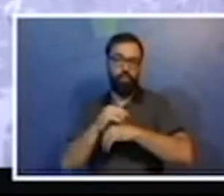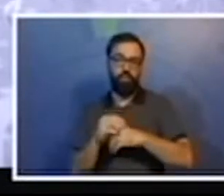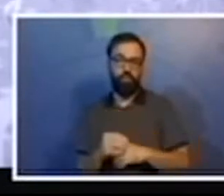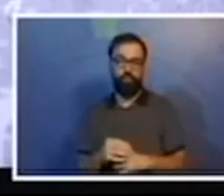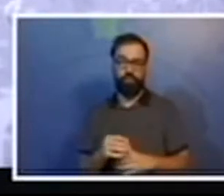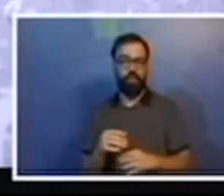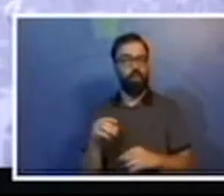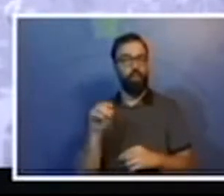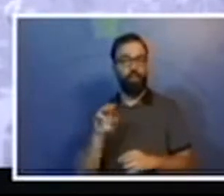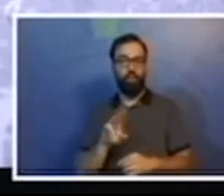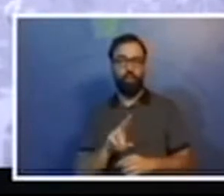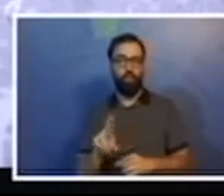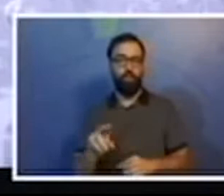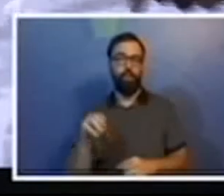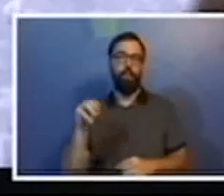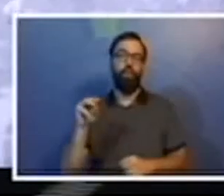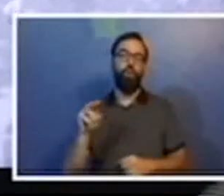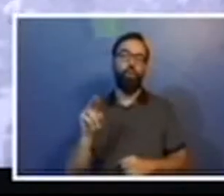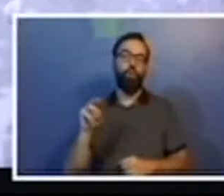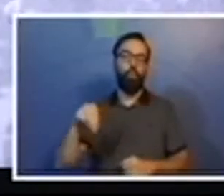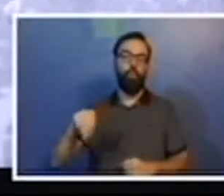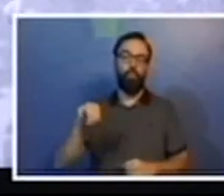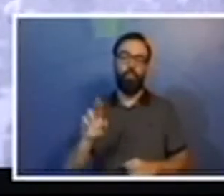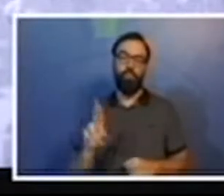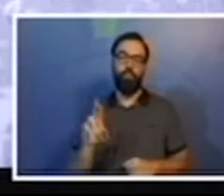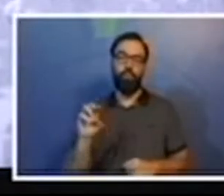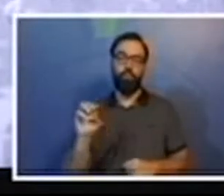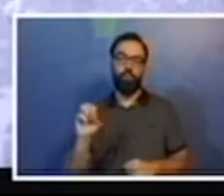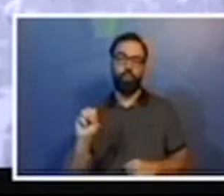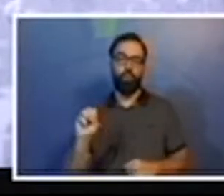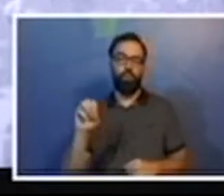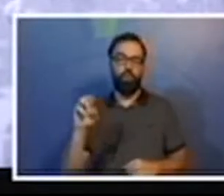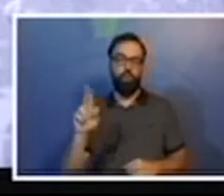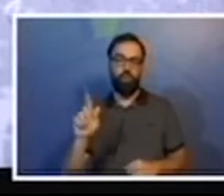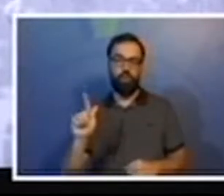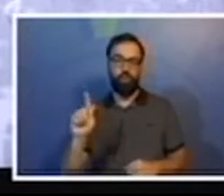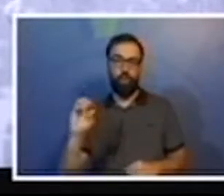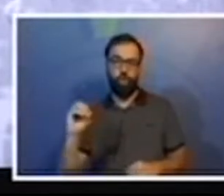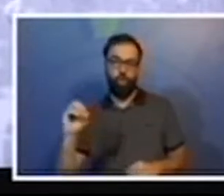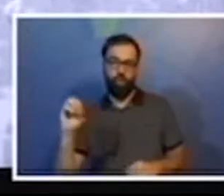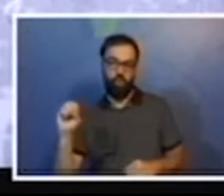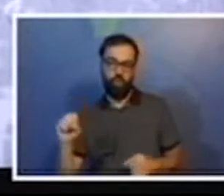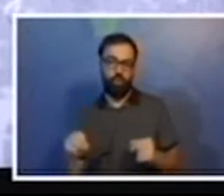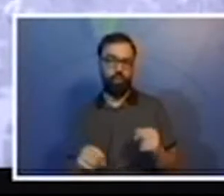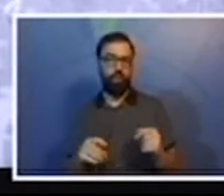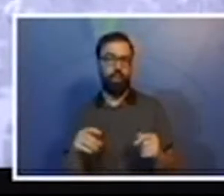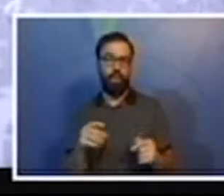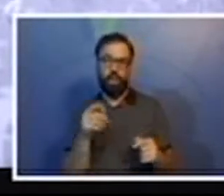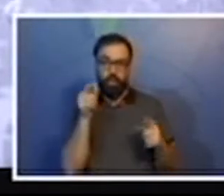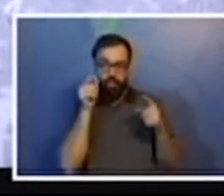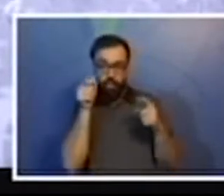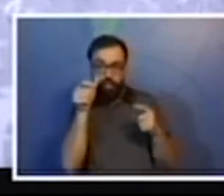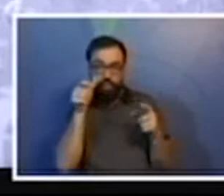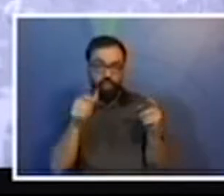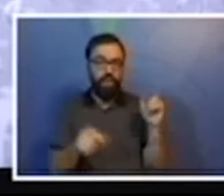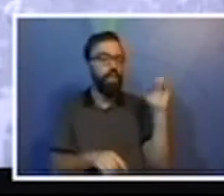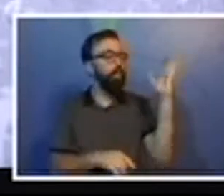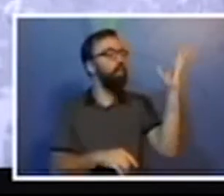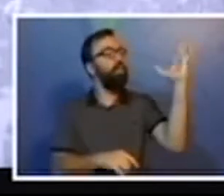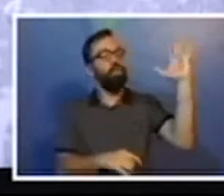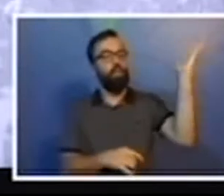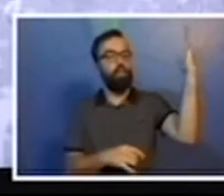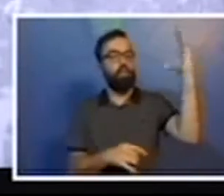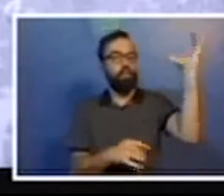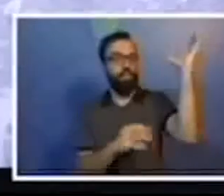nós observamos muito no tronco de árvores e rochas até mesmo na parede e principalmente lugares que recebe muita